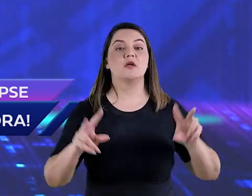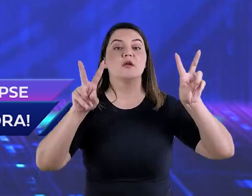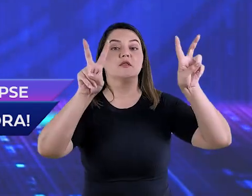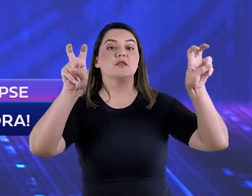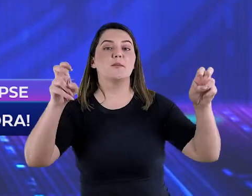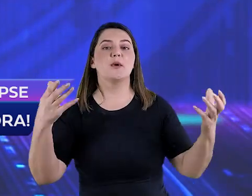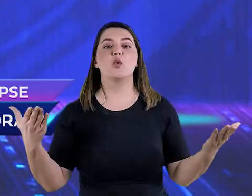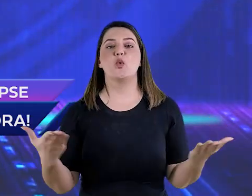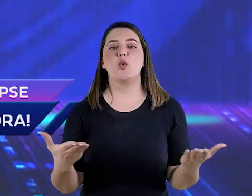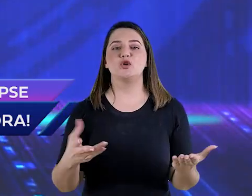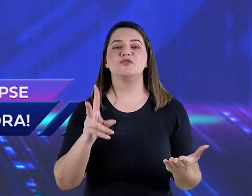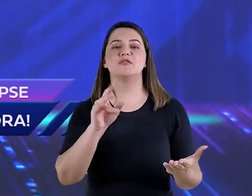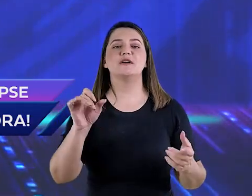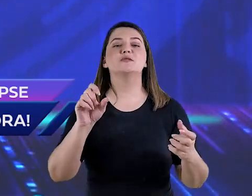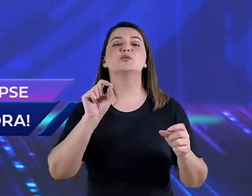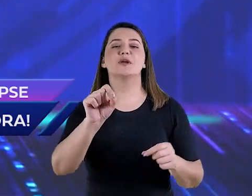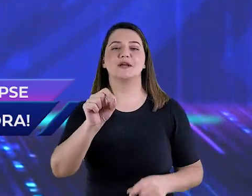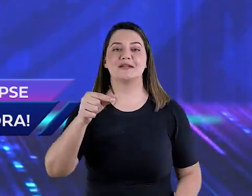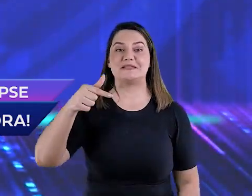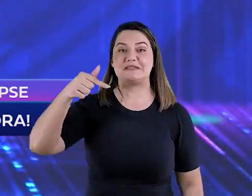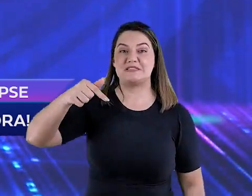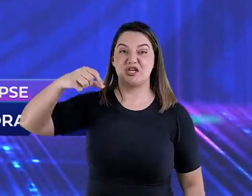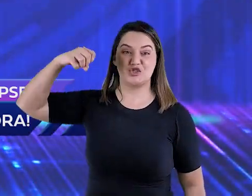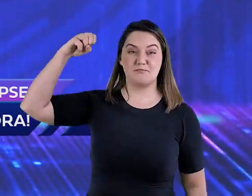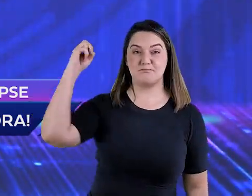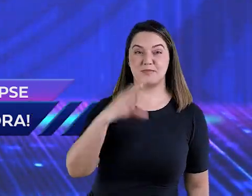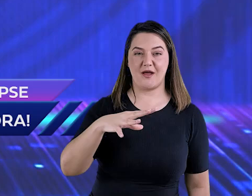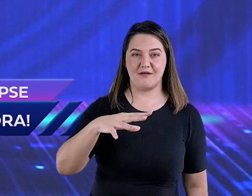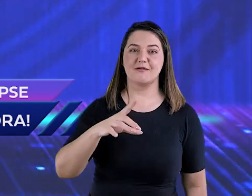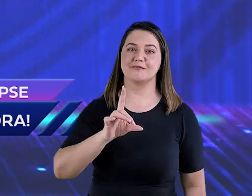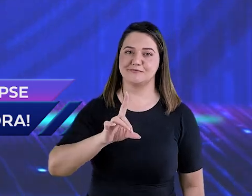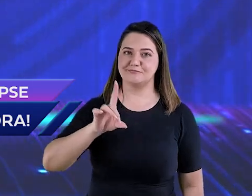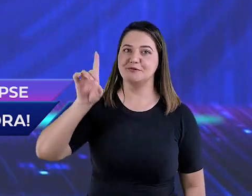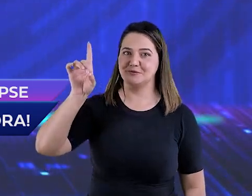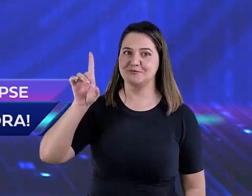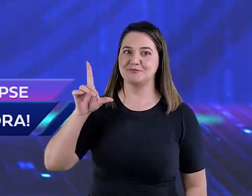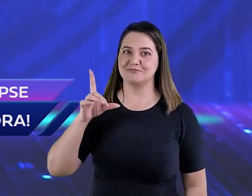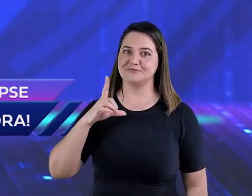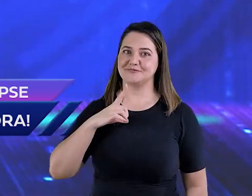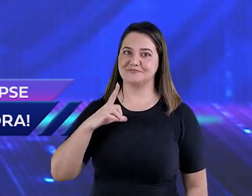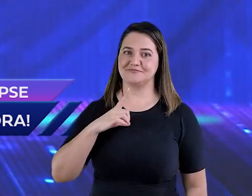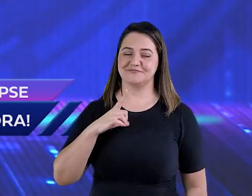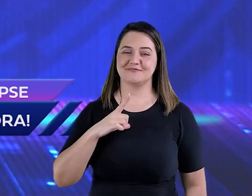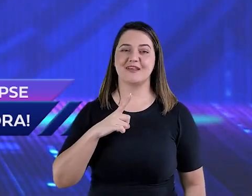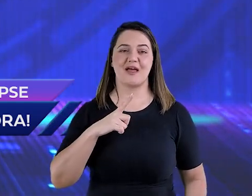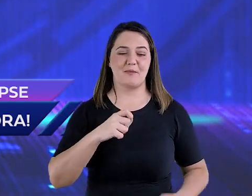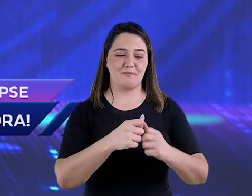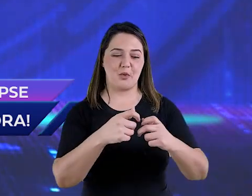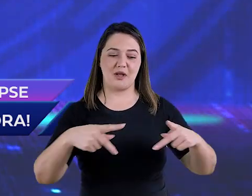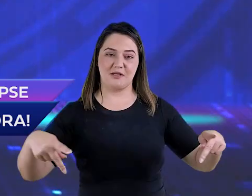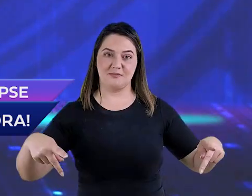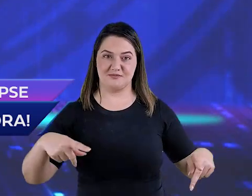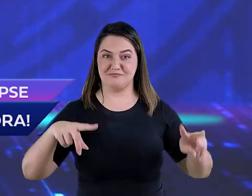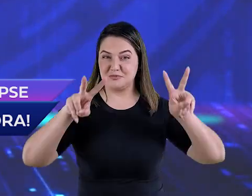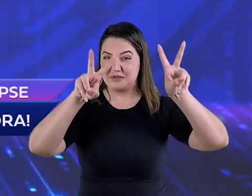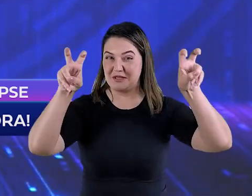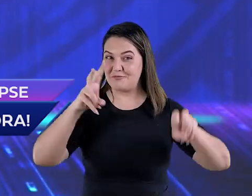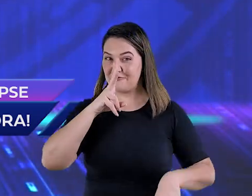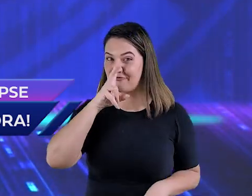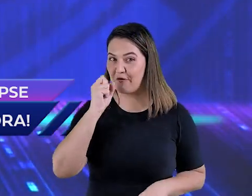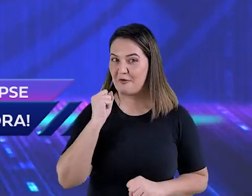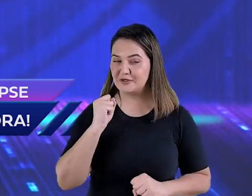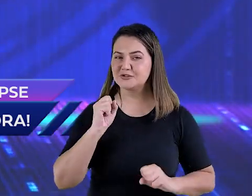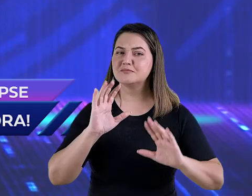do Apocalipse. E esse tema é um tema forte, necessário e que